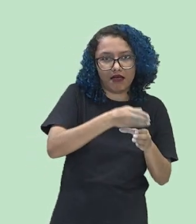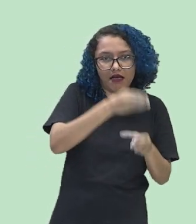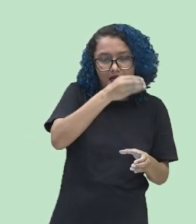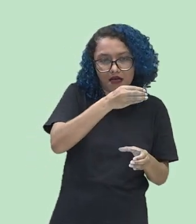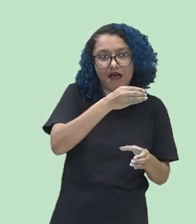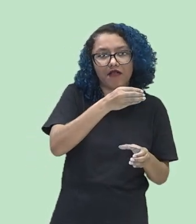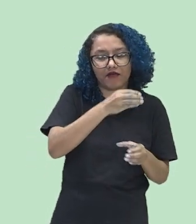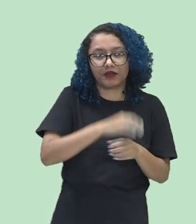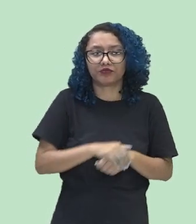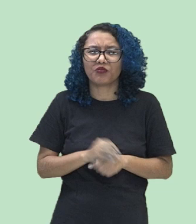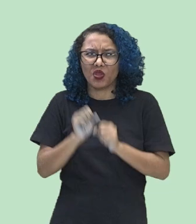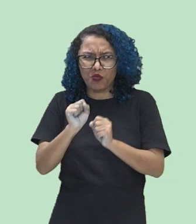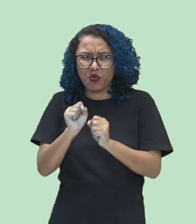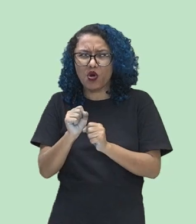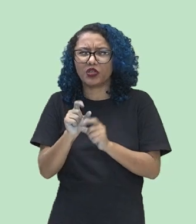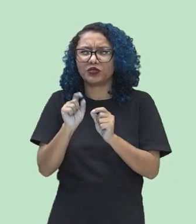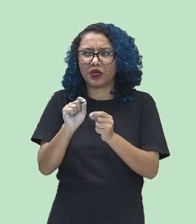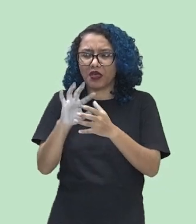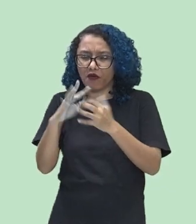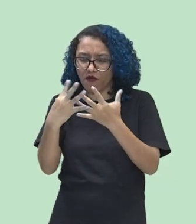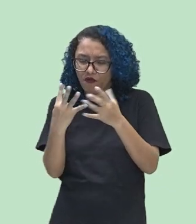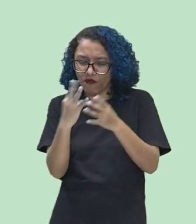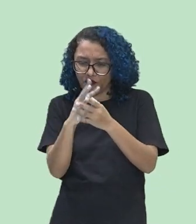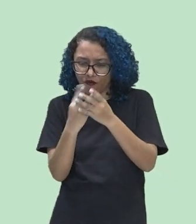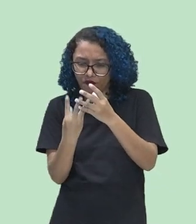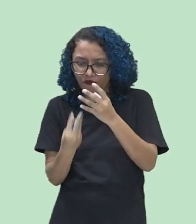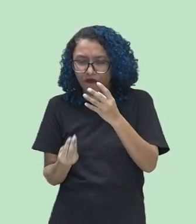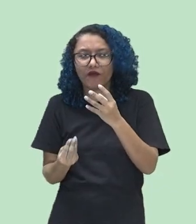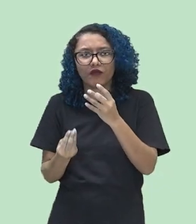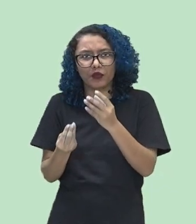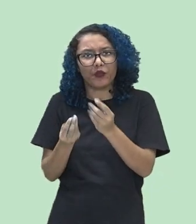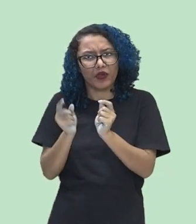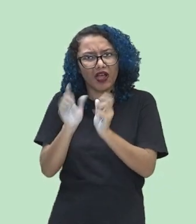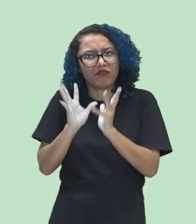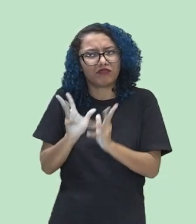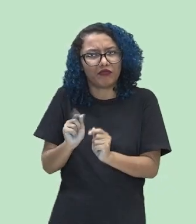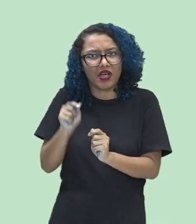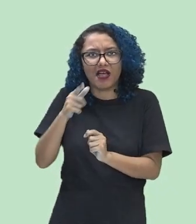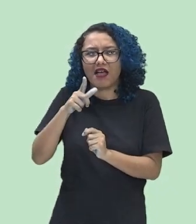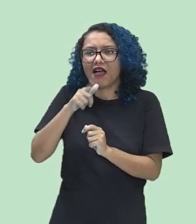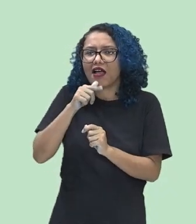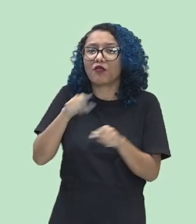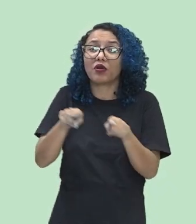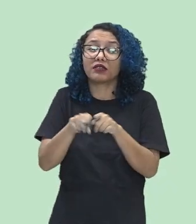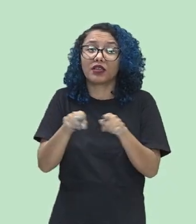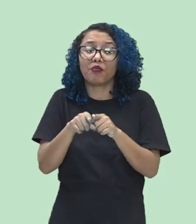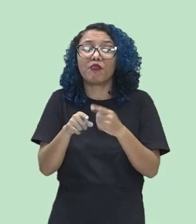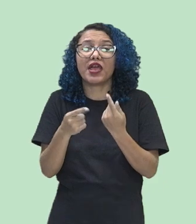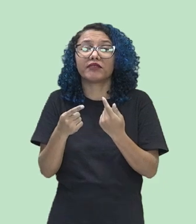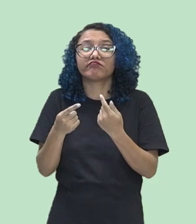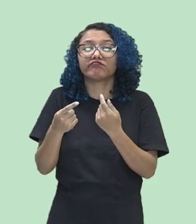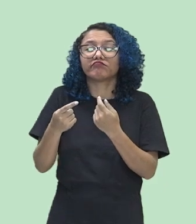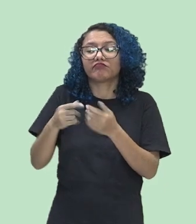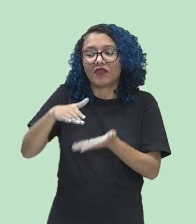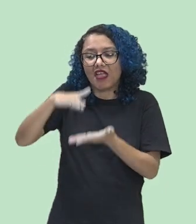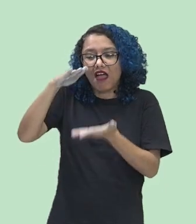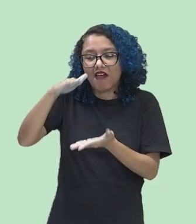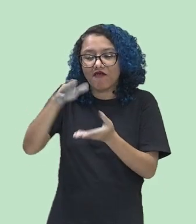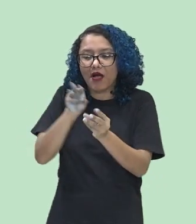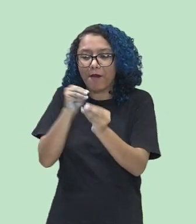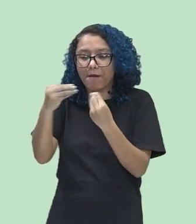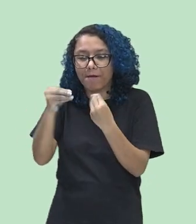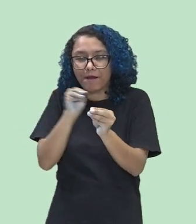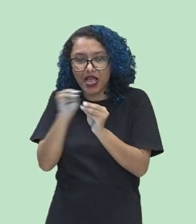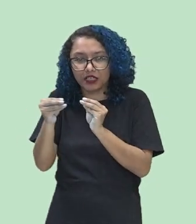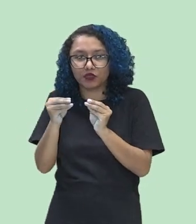rua, que vem, né, pela torneira. O vidro em vez de plástico, que o vidro, muitas vezes um